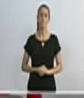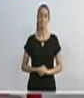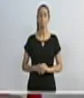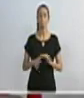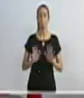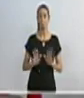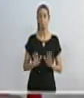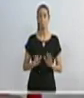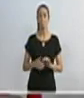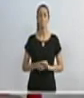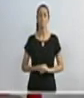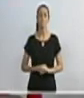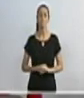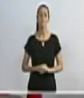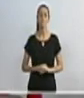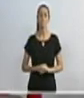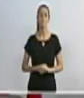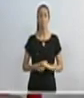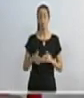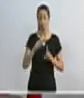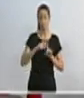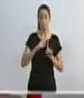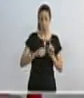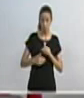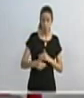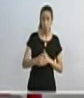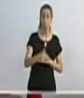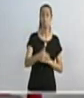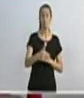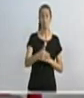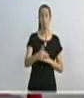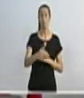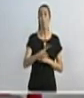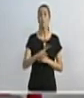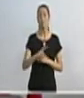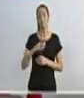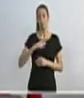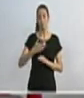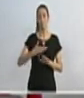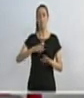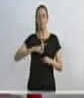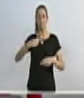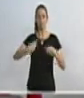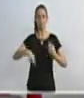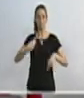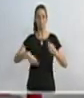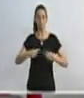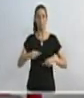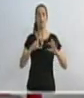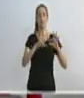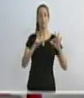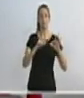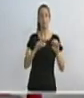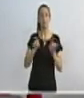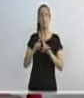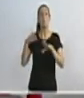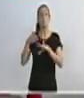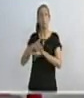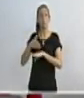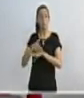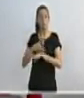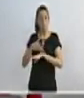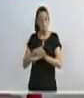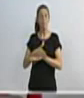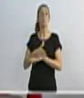dizer não, nos próximos meses, está em discussão hoje, inclusive a própria FAEMA participa de uma Câmara